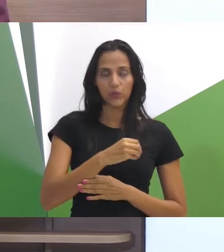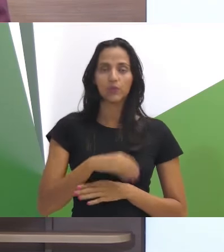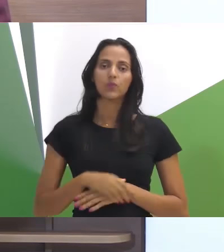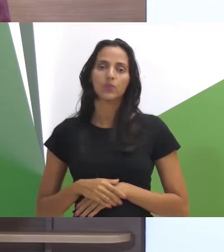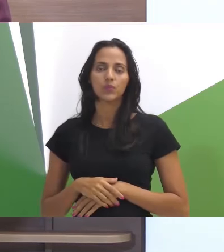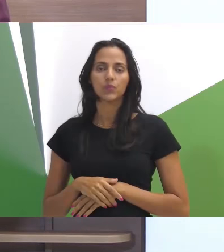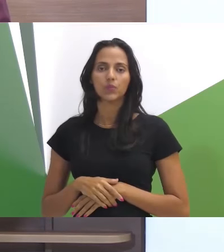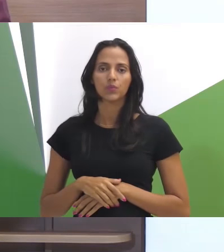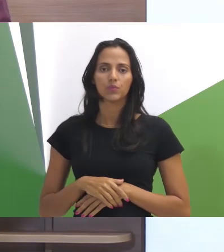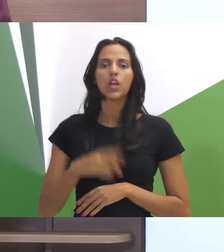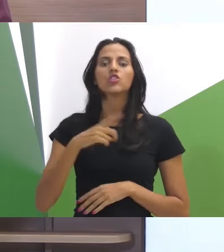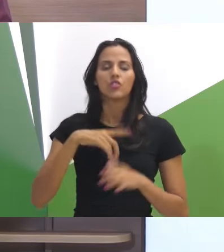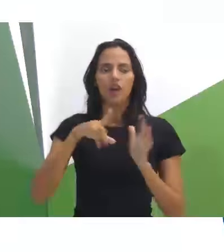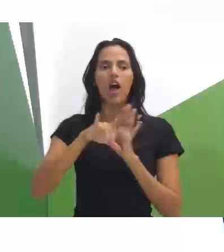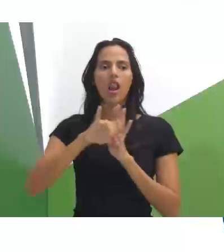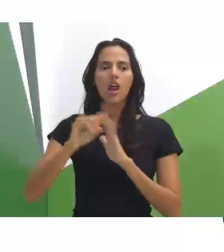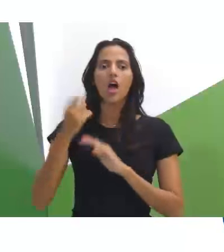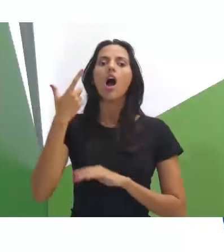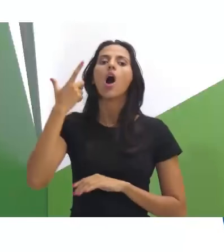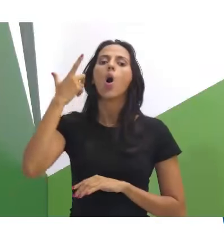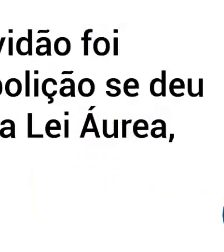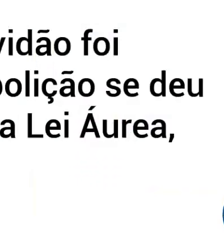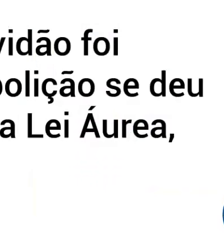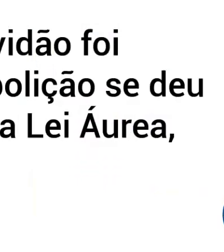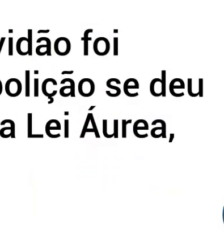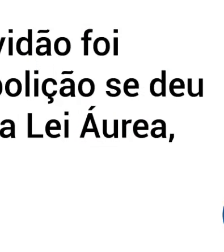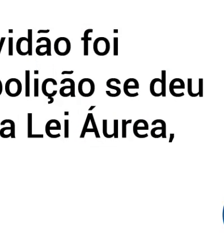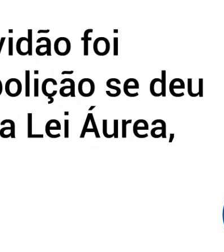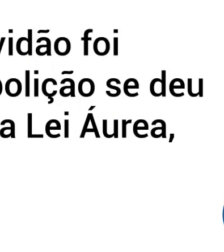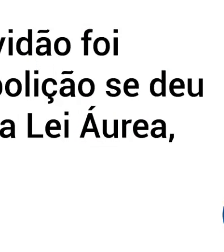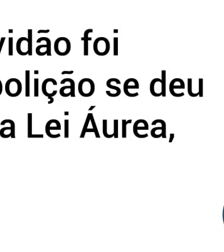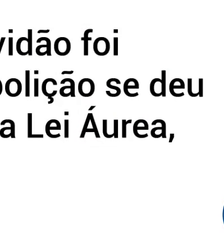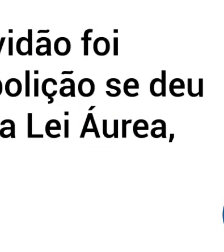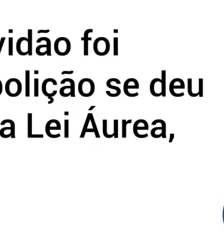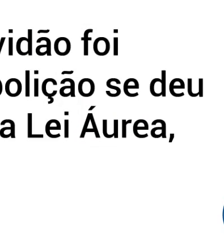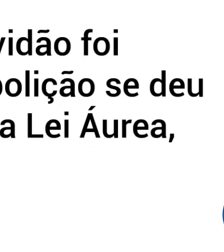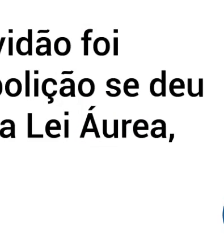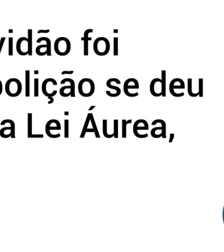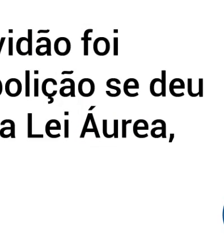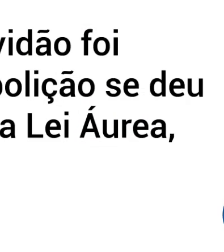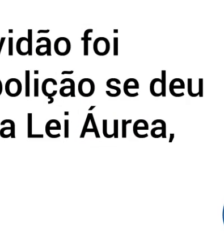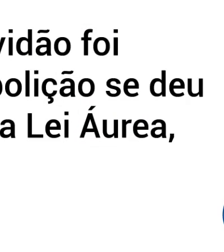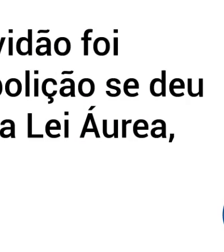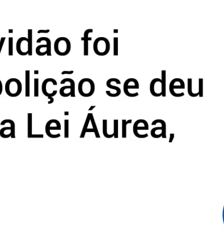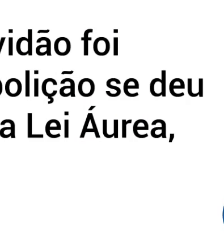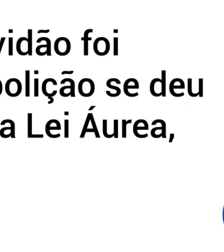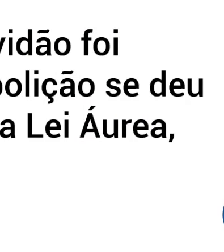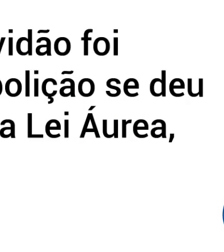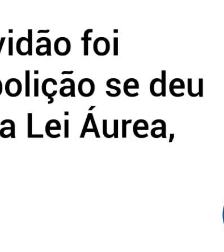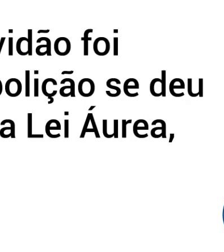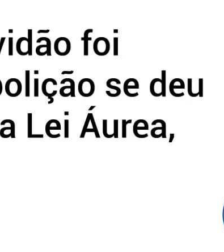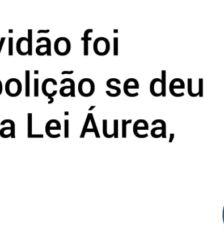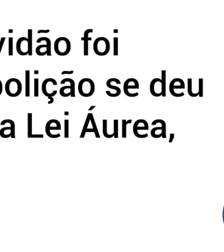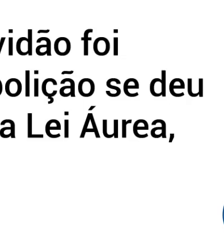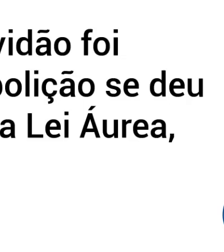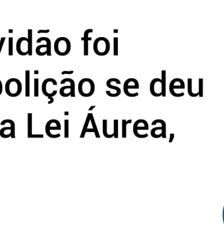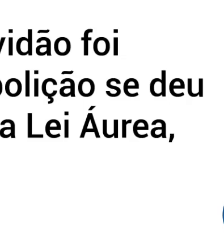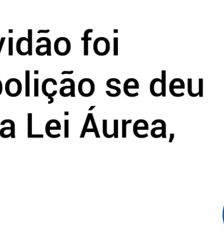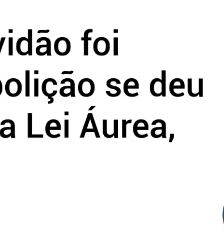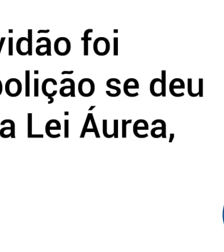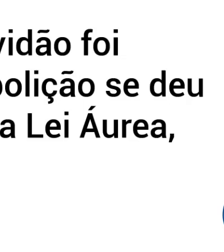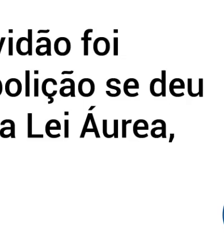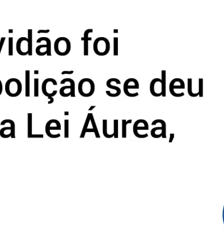certo? É a lei dos sexaginários, que garantia a liberdade dos escravos com mais de 60 anos de idade. Ora,